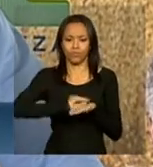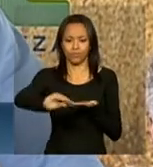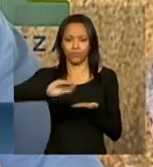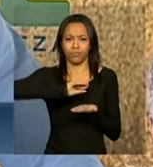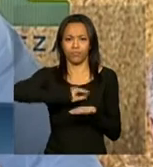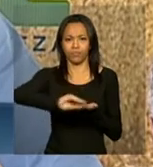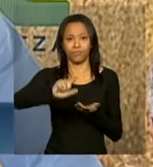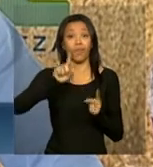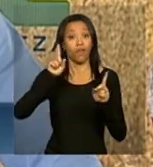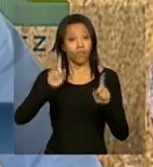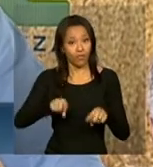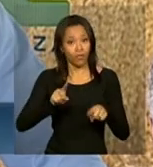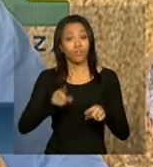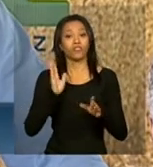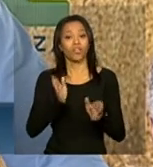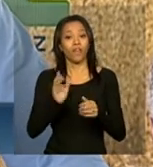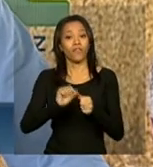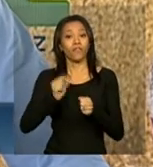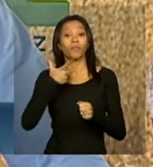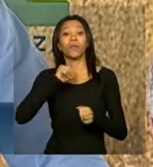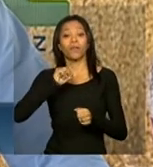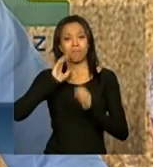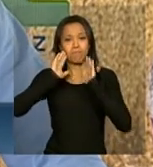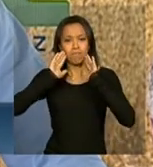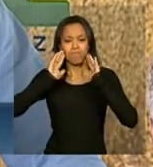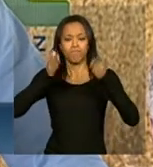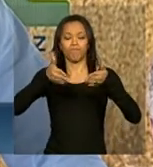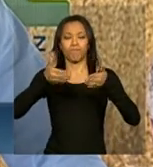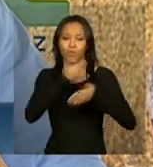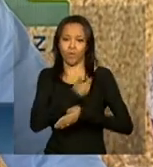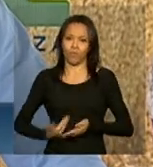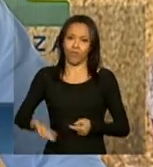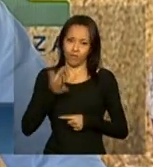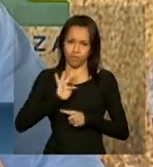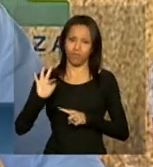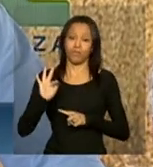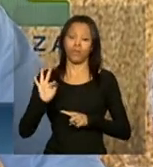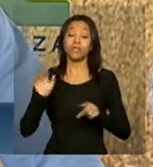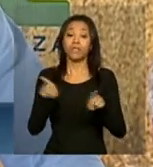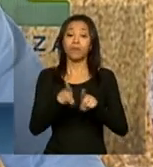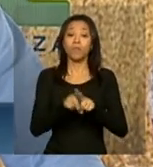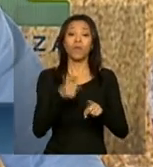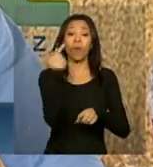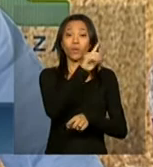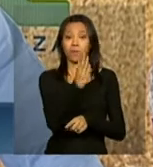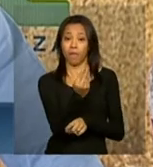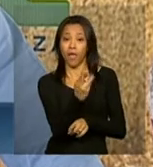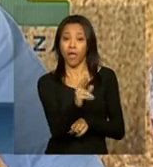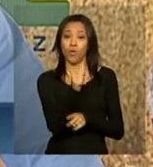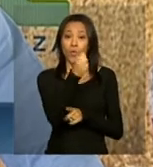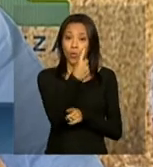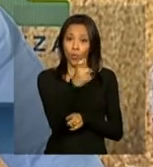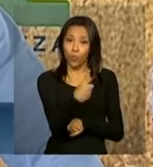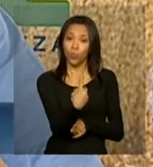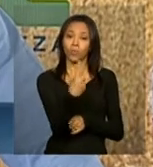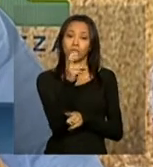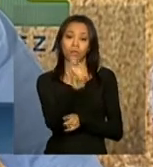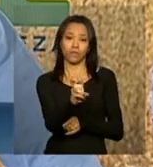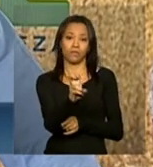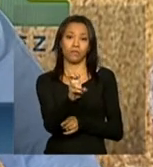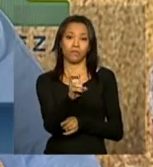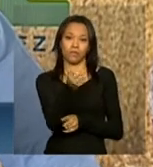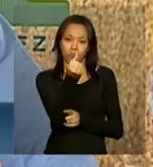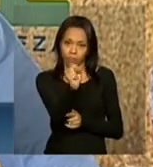feitos, priorizado pelo governo federal. Também, presidente, a BR-158, uma outra